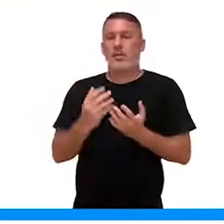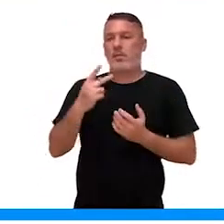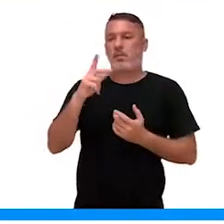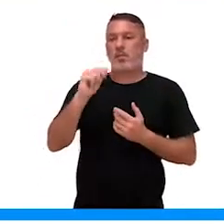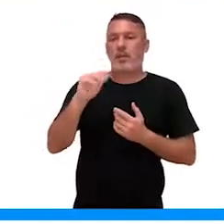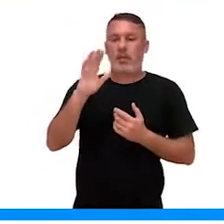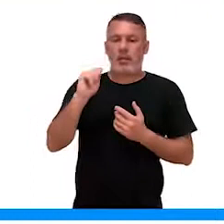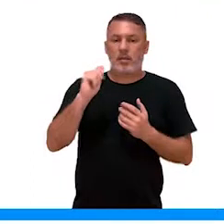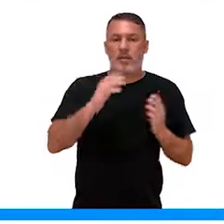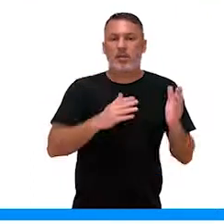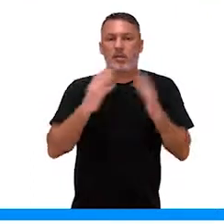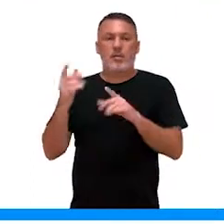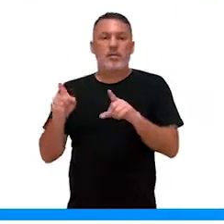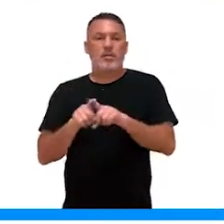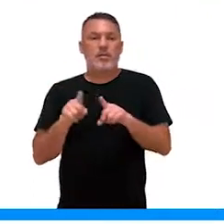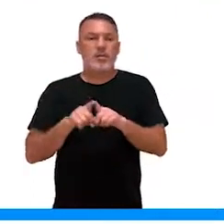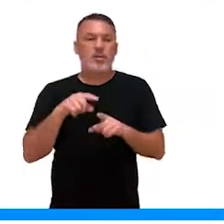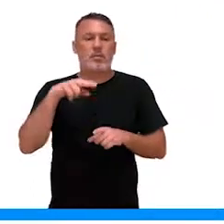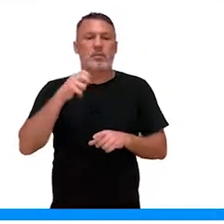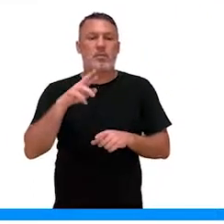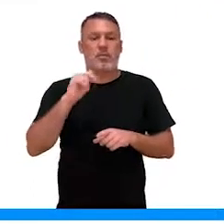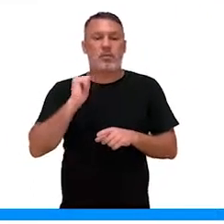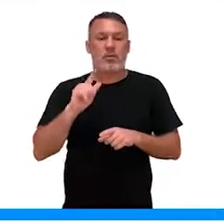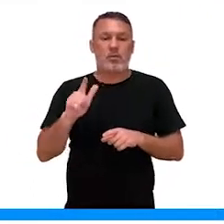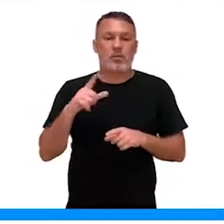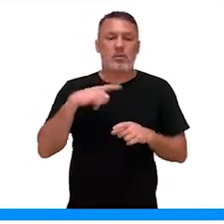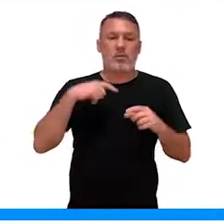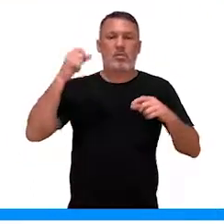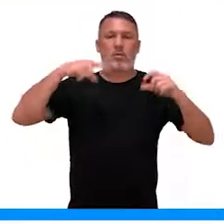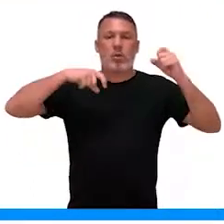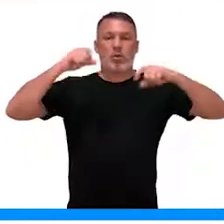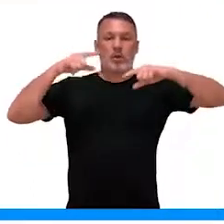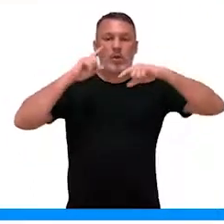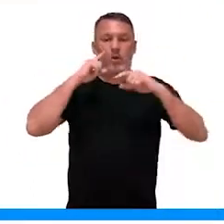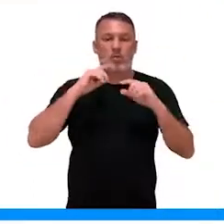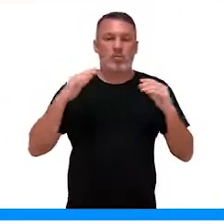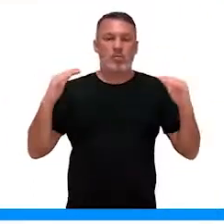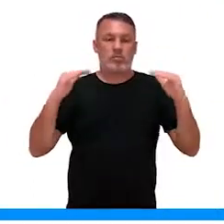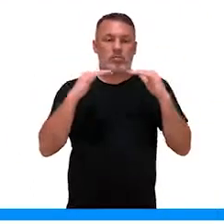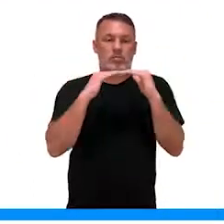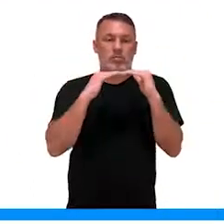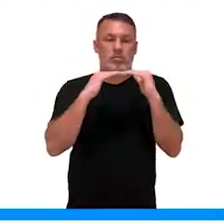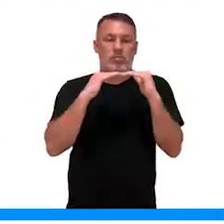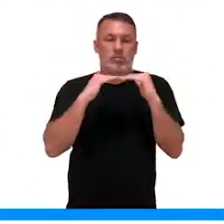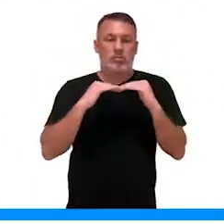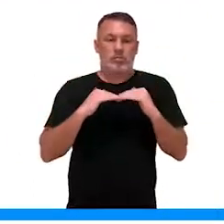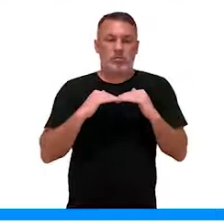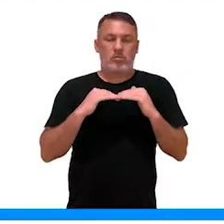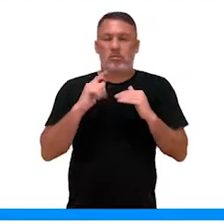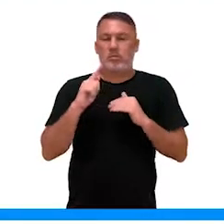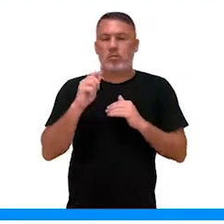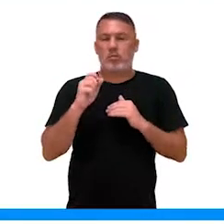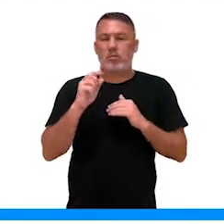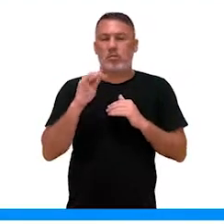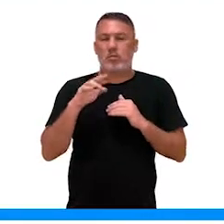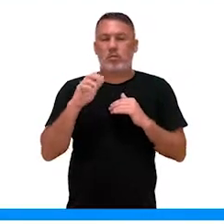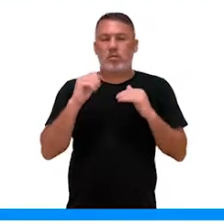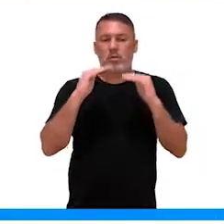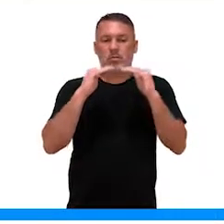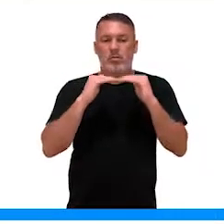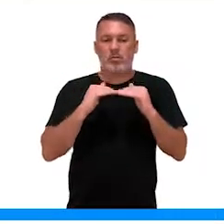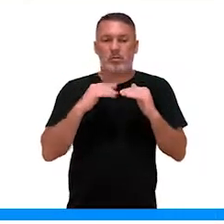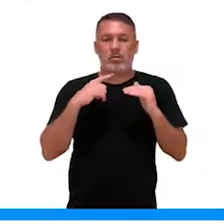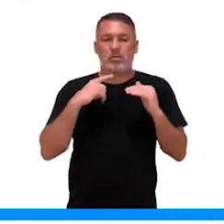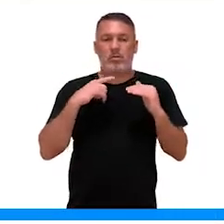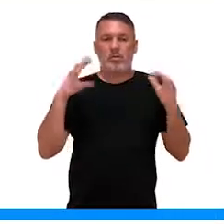Essa placa neural, a gente tem uma goteira, essas células da placa neural, elas invaginam, as duas pontinhas